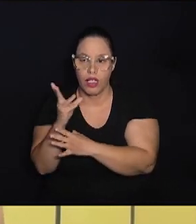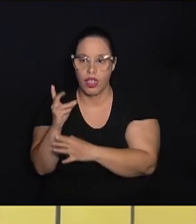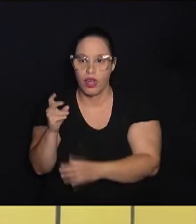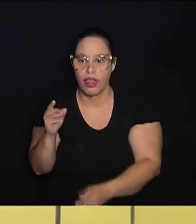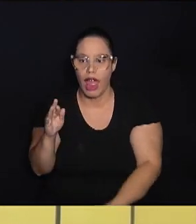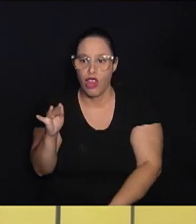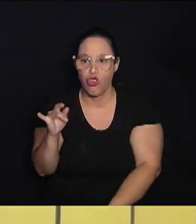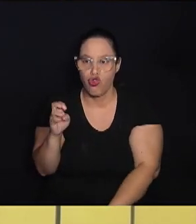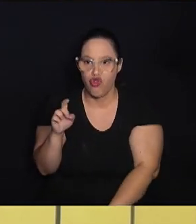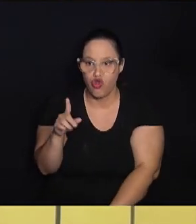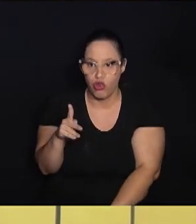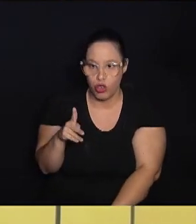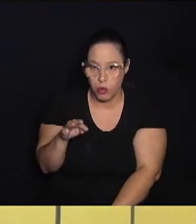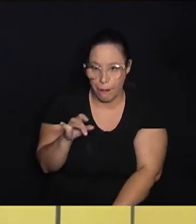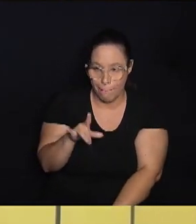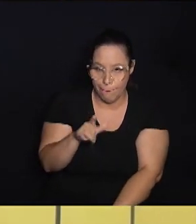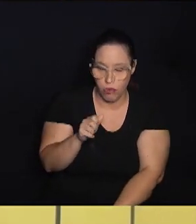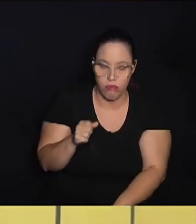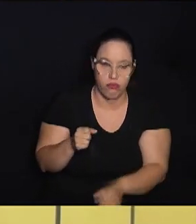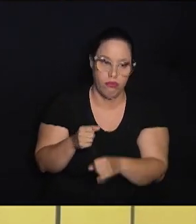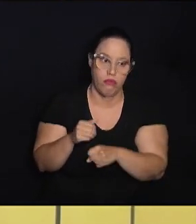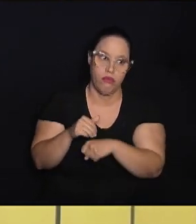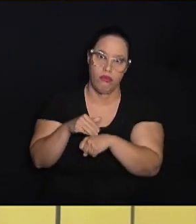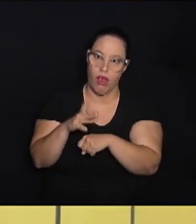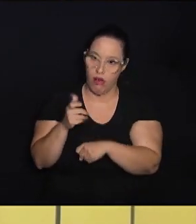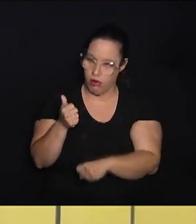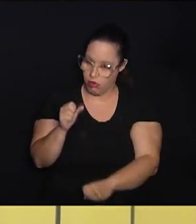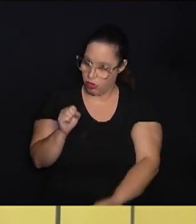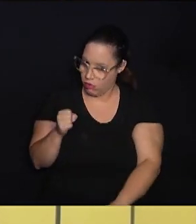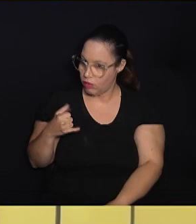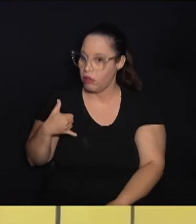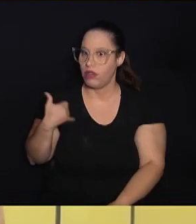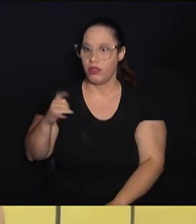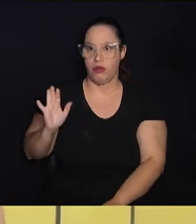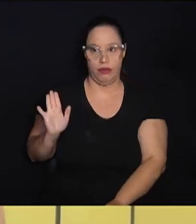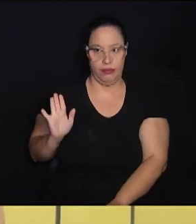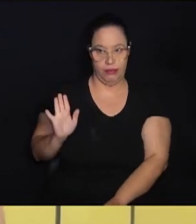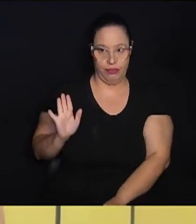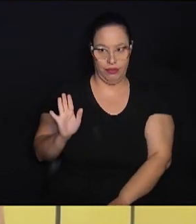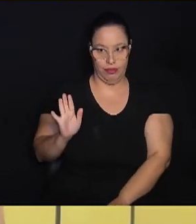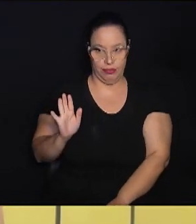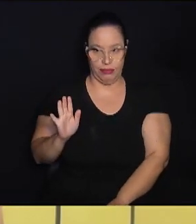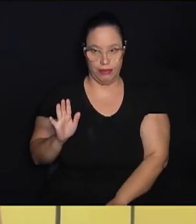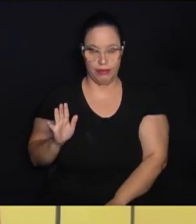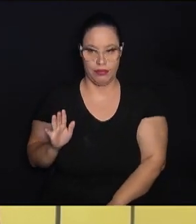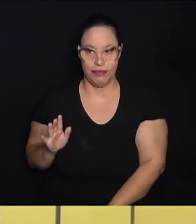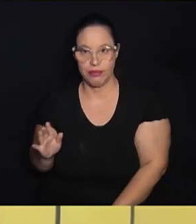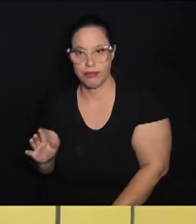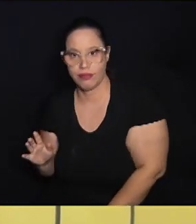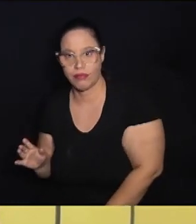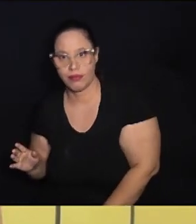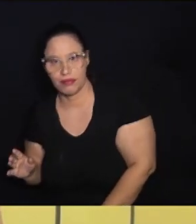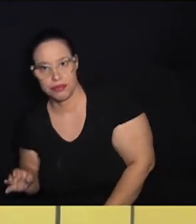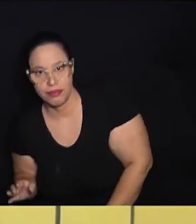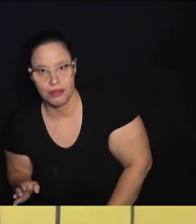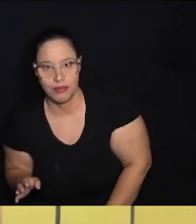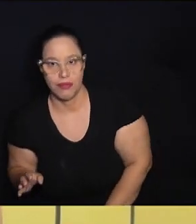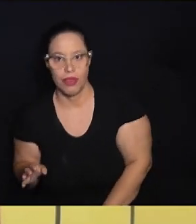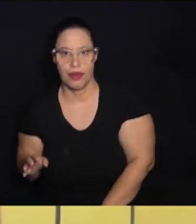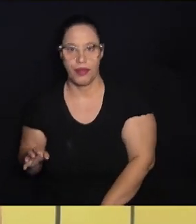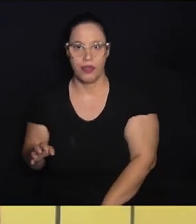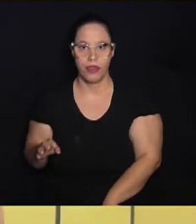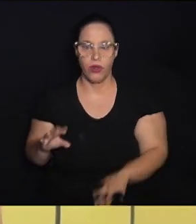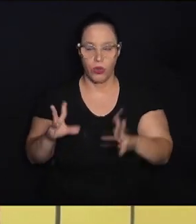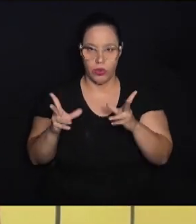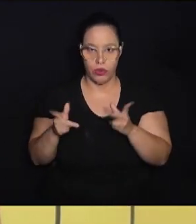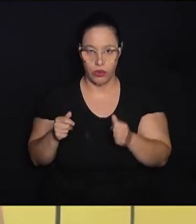muitas para maiores de 18 só um quadrinho bem um quadrinho que surgiu em 1991 com uma proposta bastante diferente mas quadrinhos estão em todo